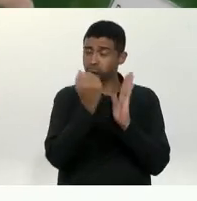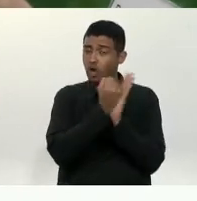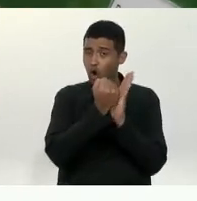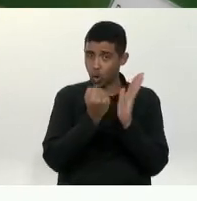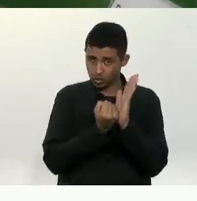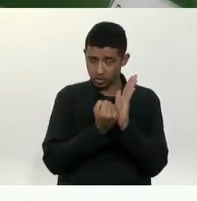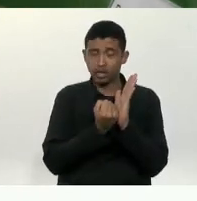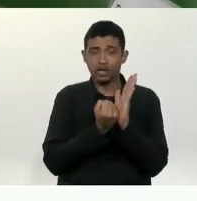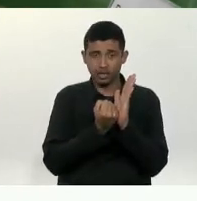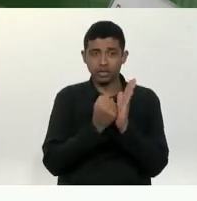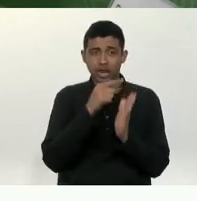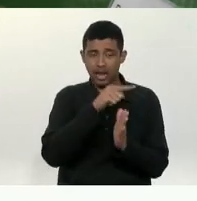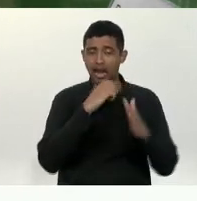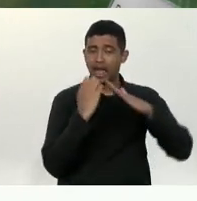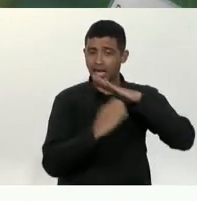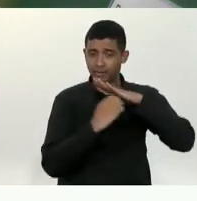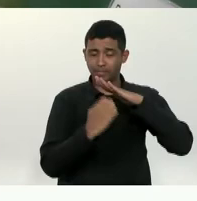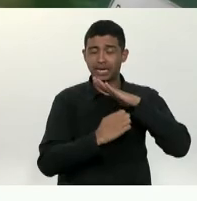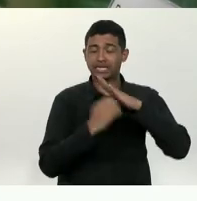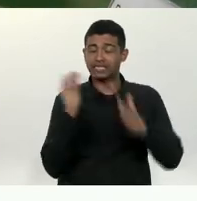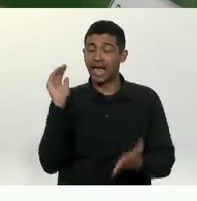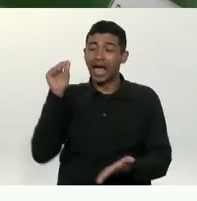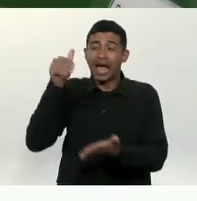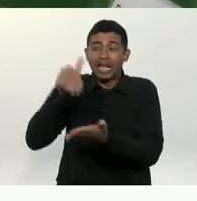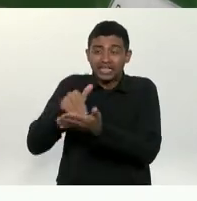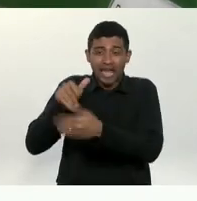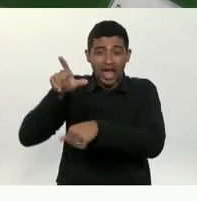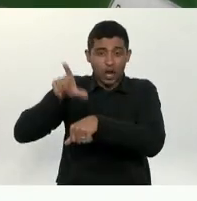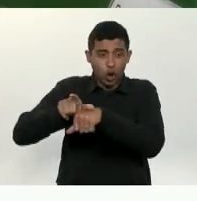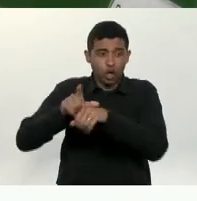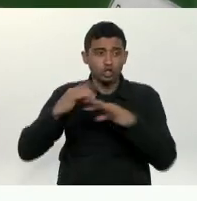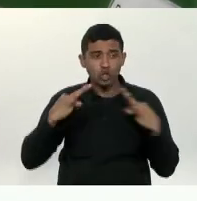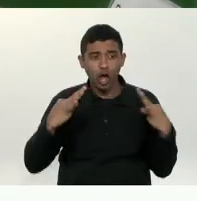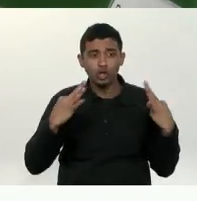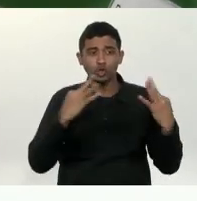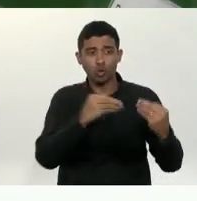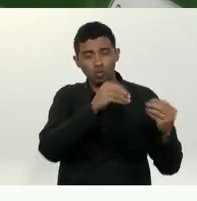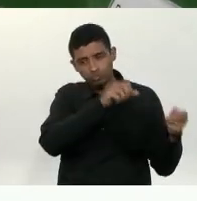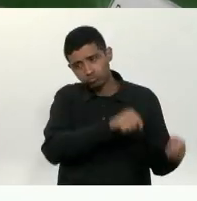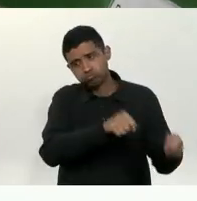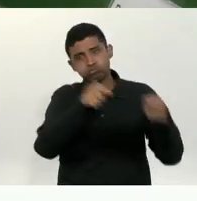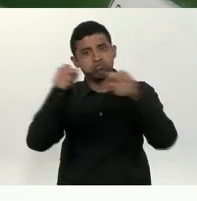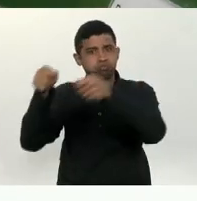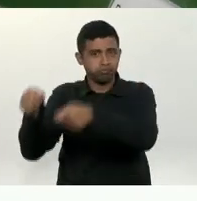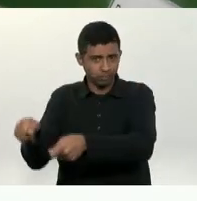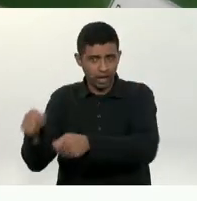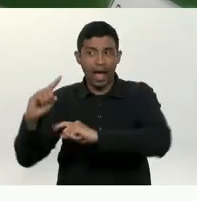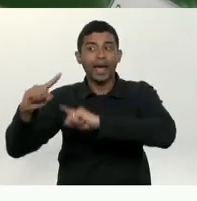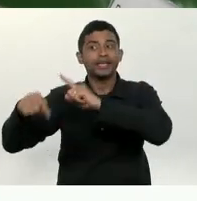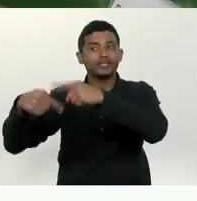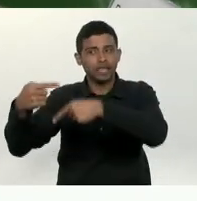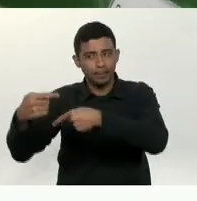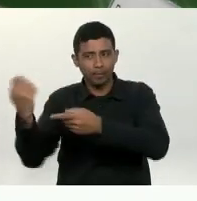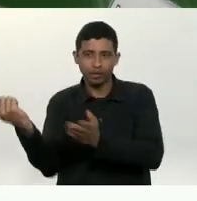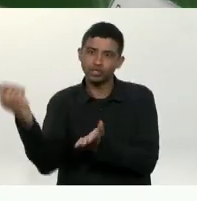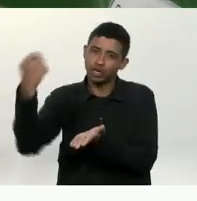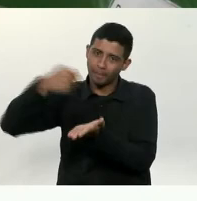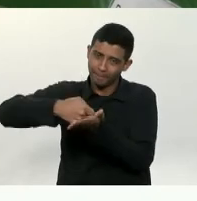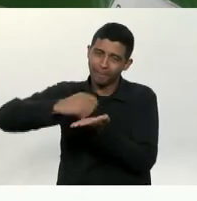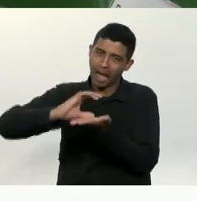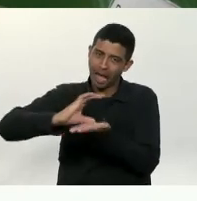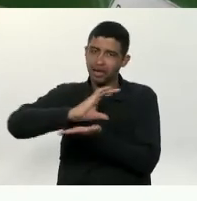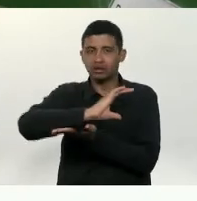tem que levar até o posto toda a instalação. E depois, aí sim... Aí vai se pagar a demanda da